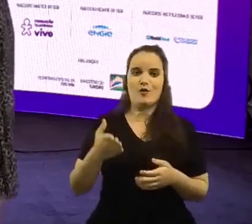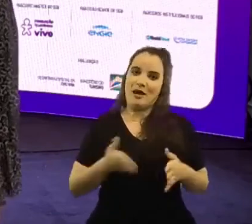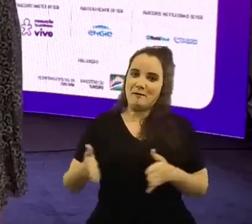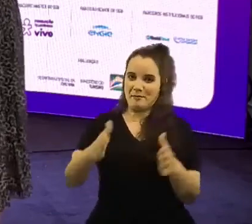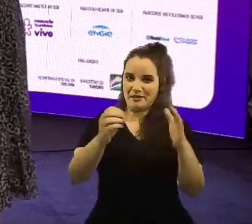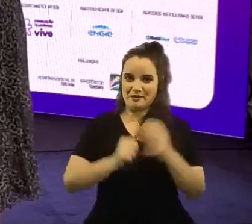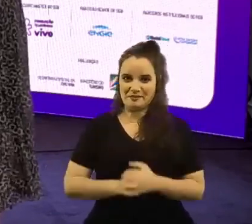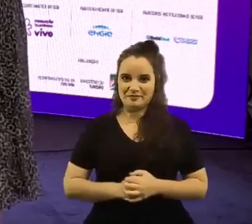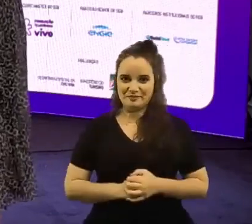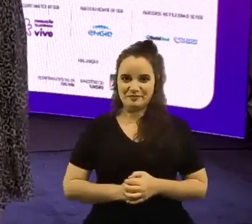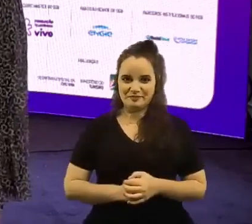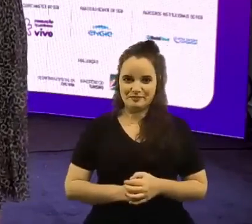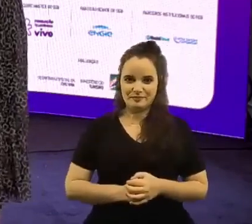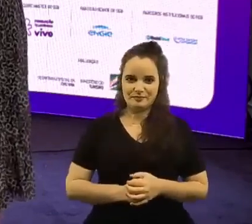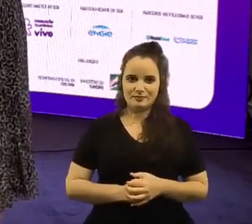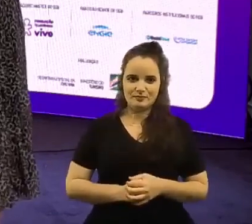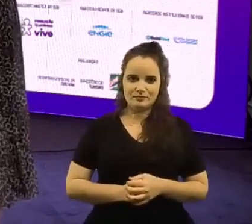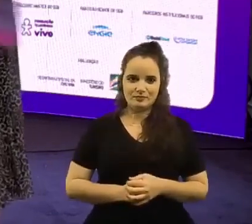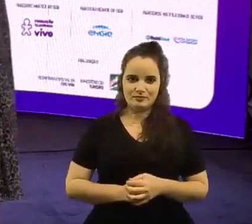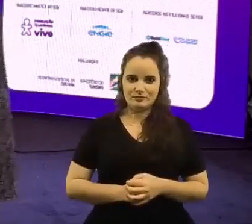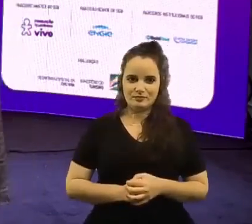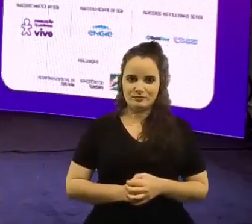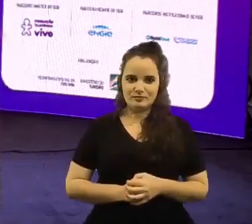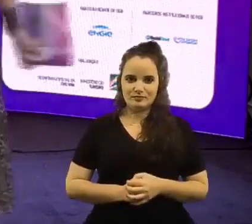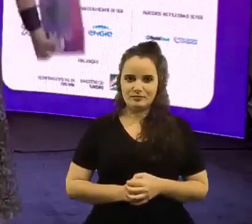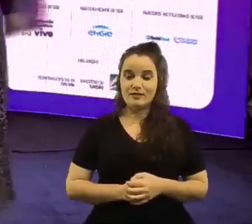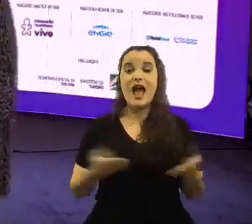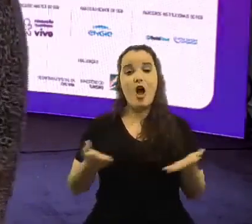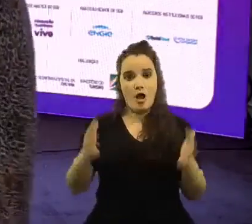Não precisa. A gente vai encerrar agora. O Thiago vai estar no